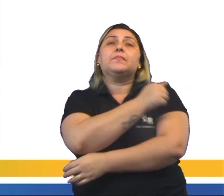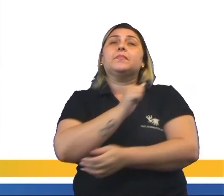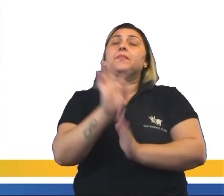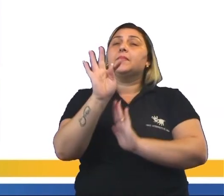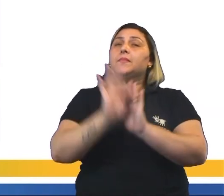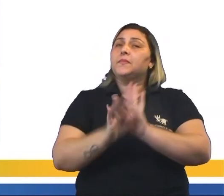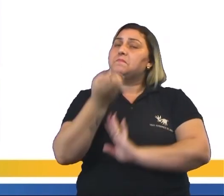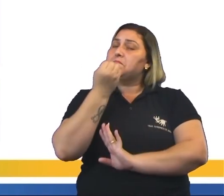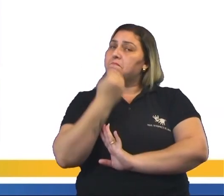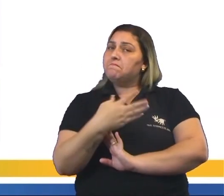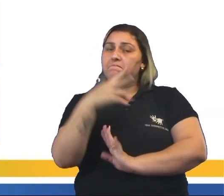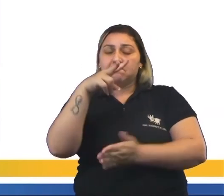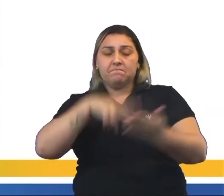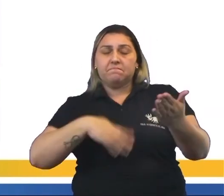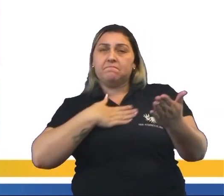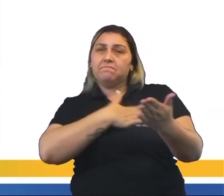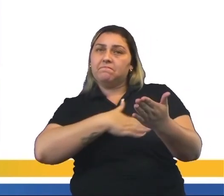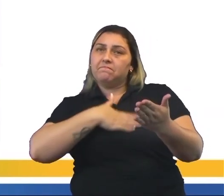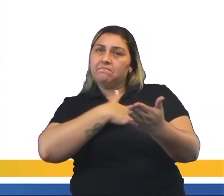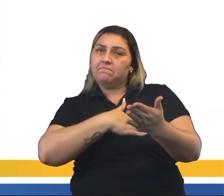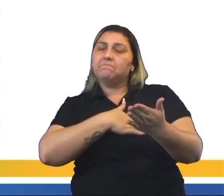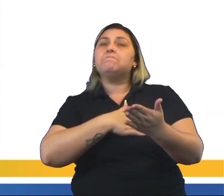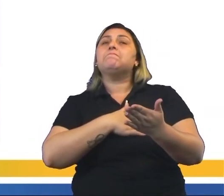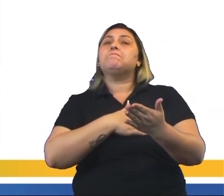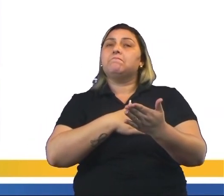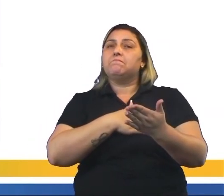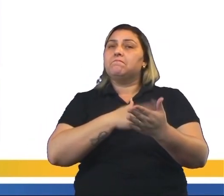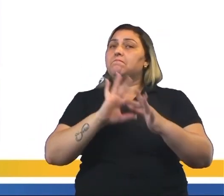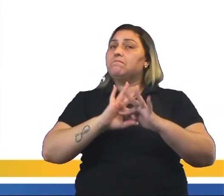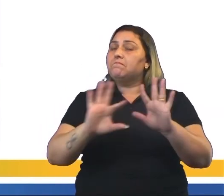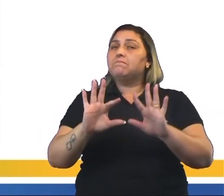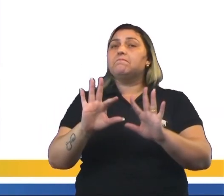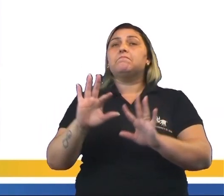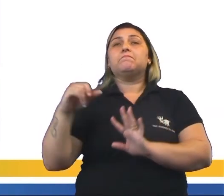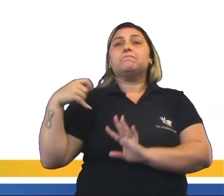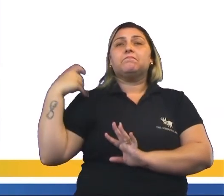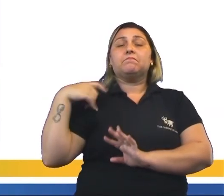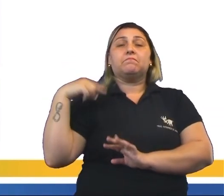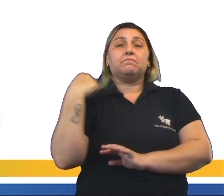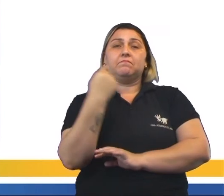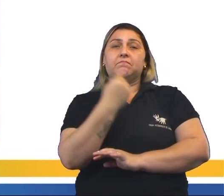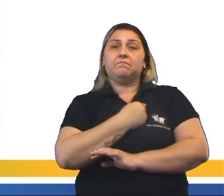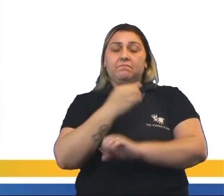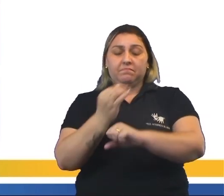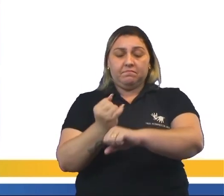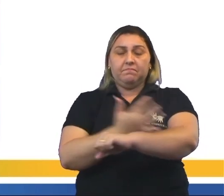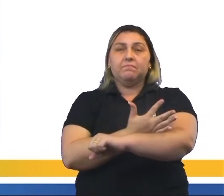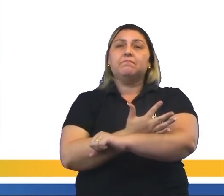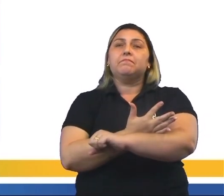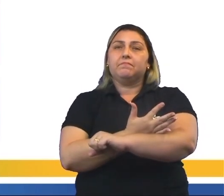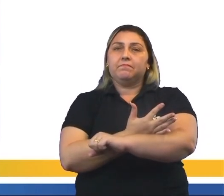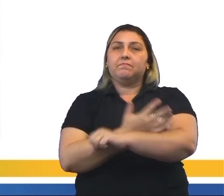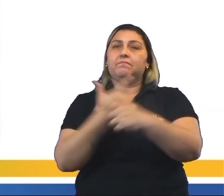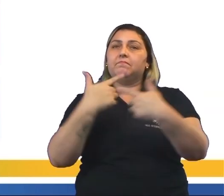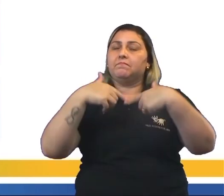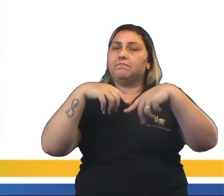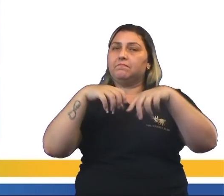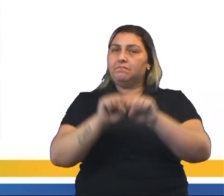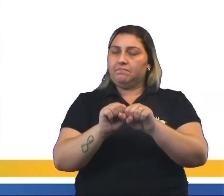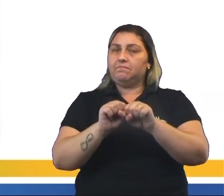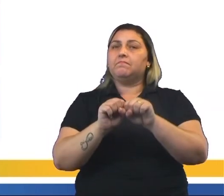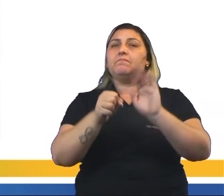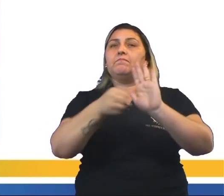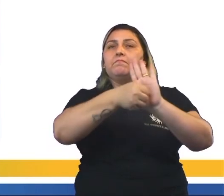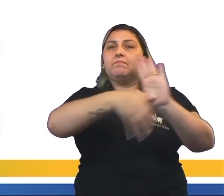texto agradável e acessível a qualquer público. Nós, como leitores, nos emocionamos com a linguagem figurada